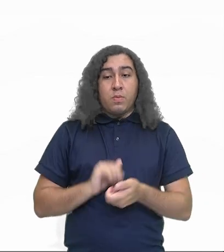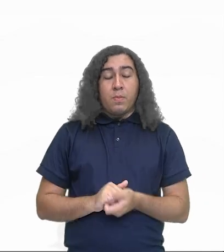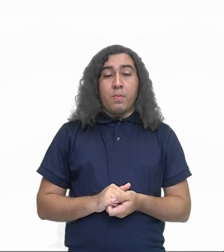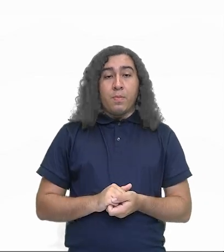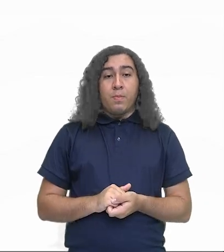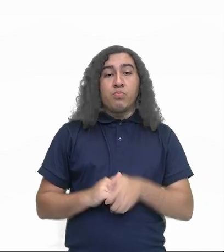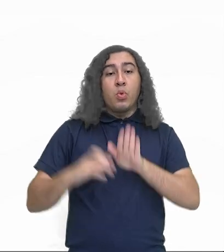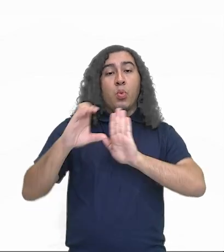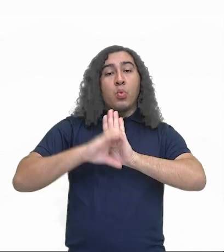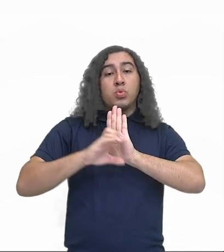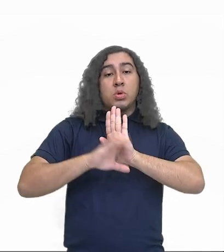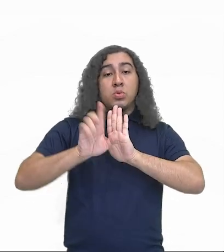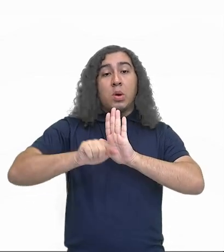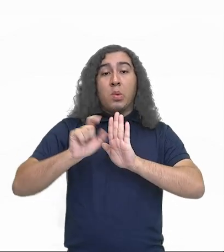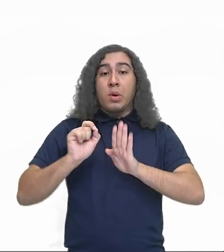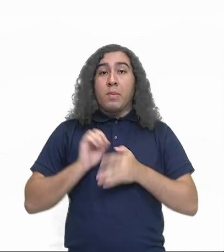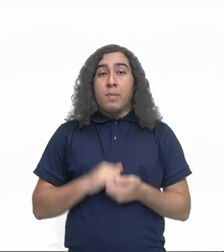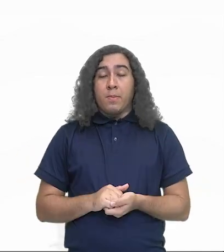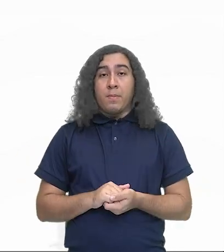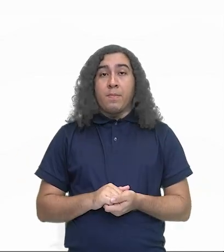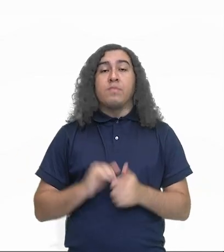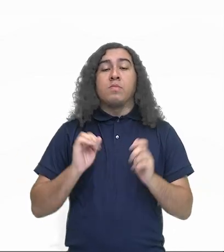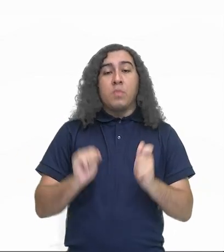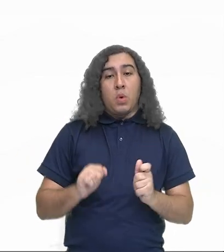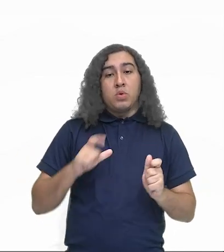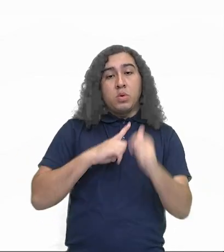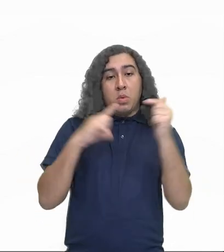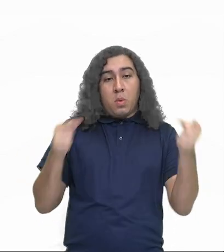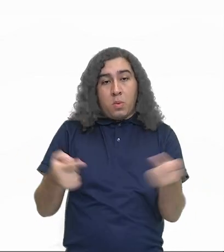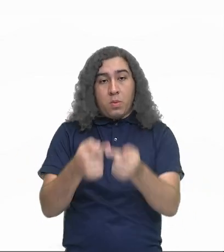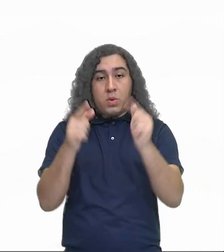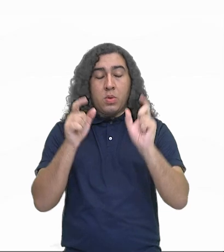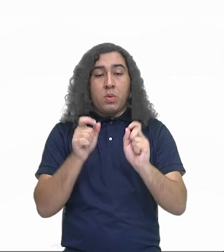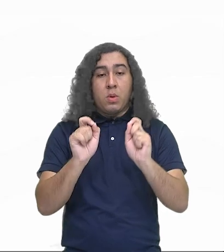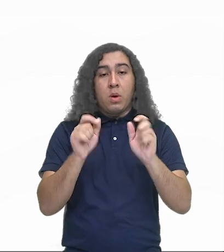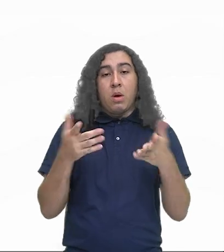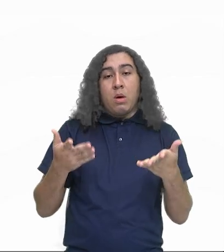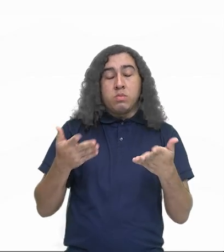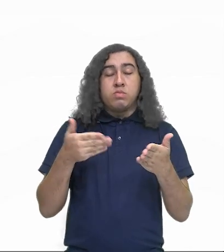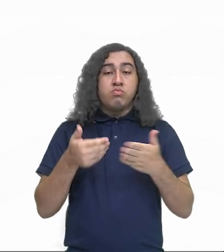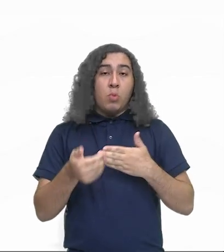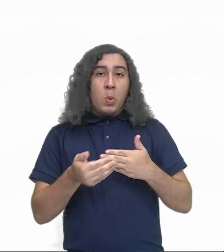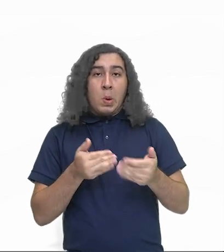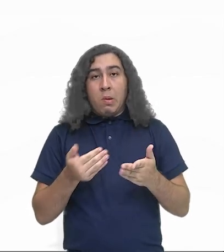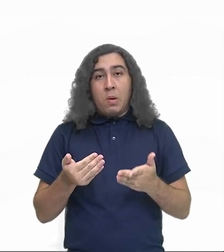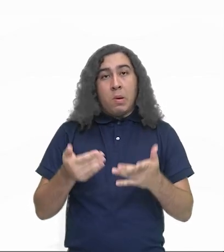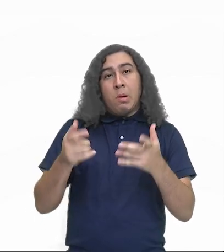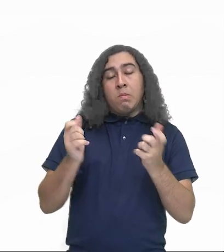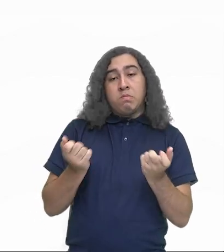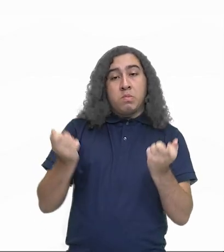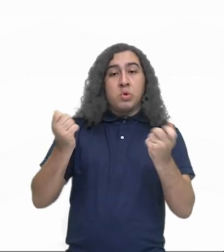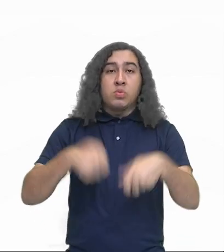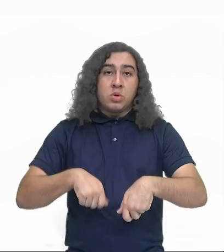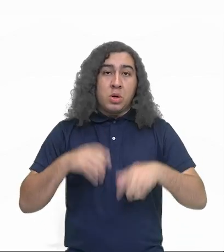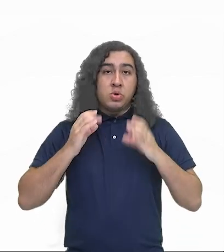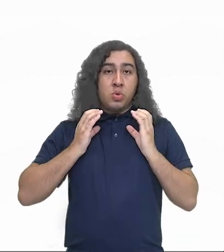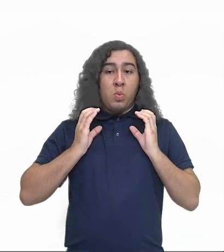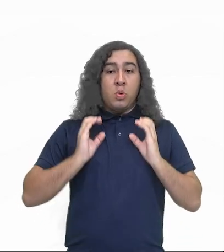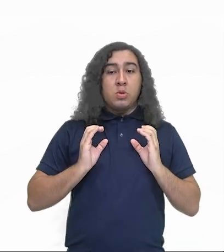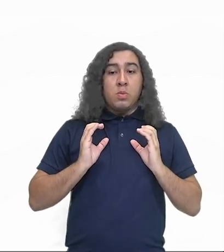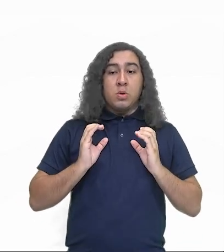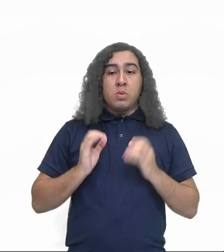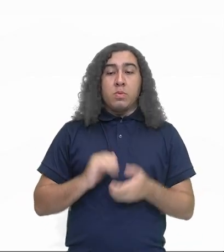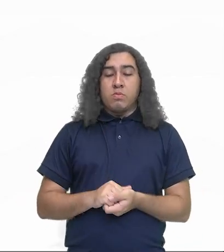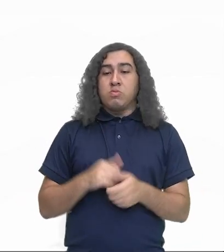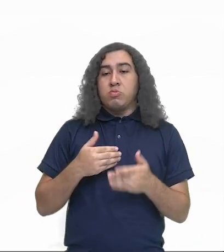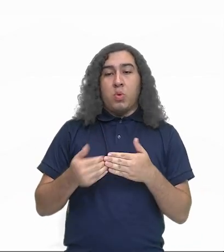conceito de imaginação sociológica pode ser aplicado, então, a qualquer comportamento,